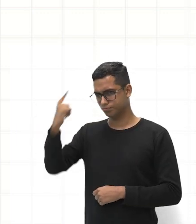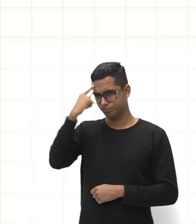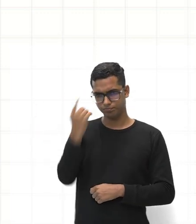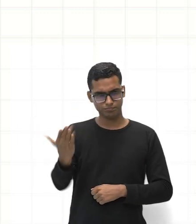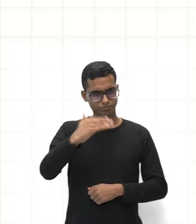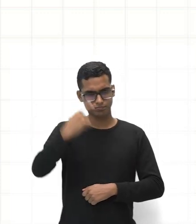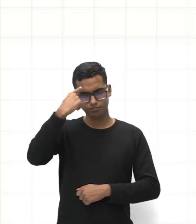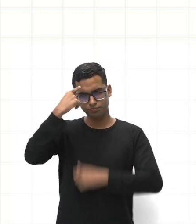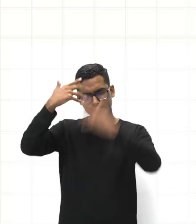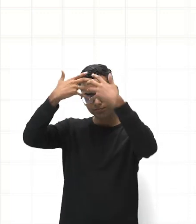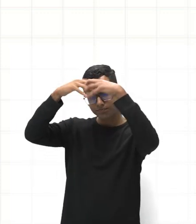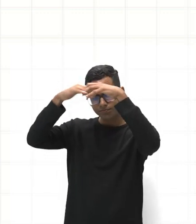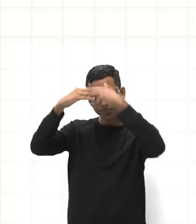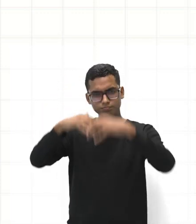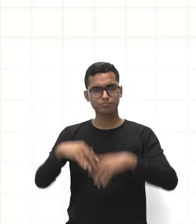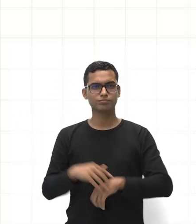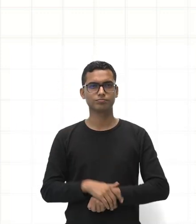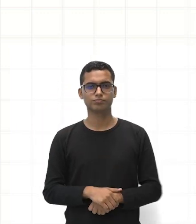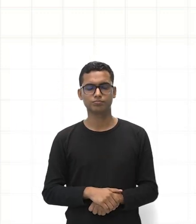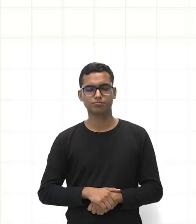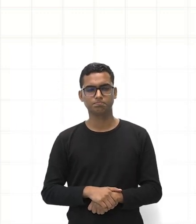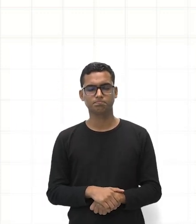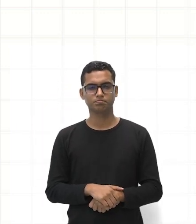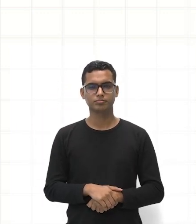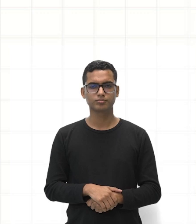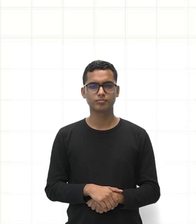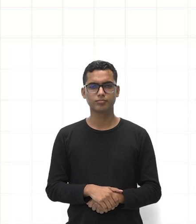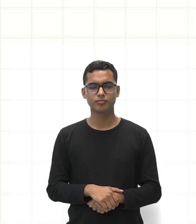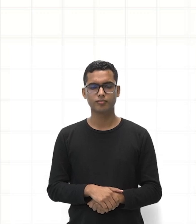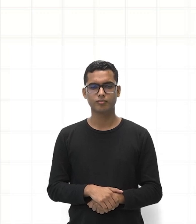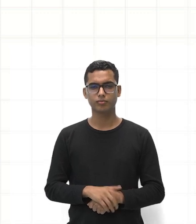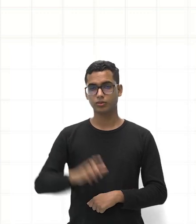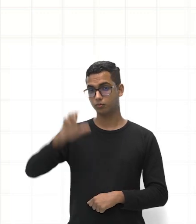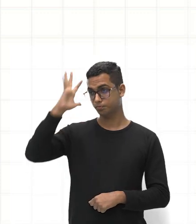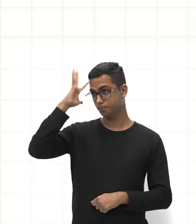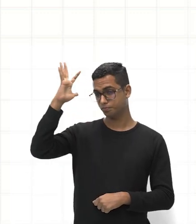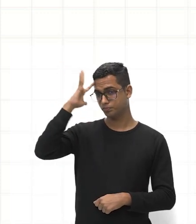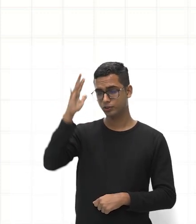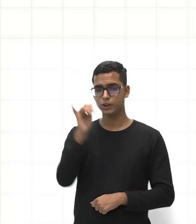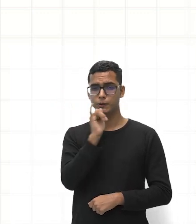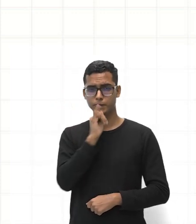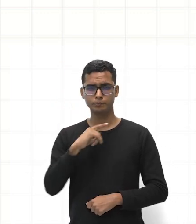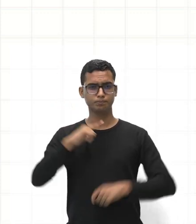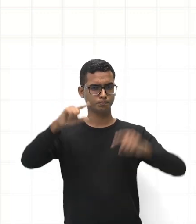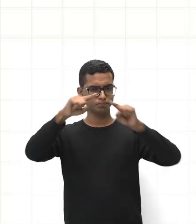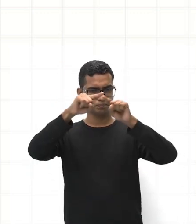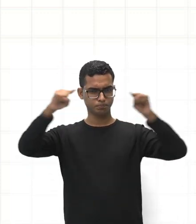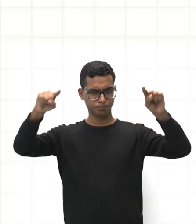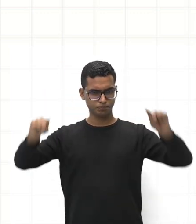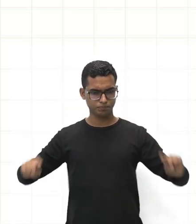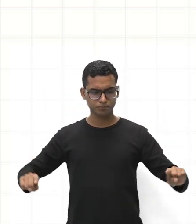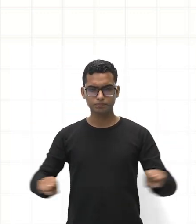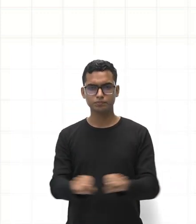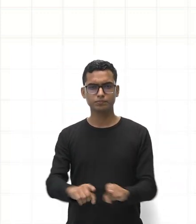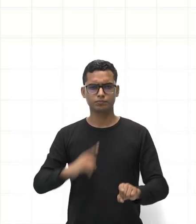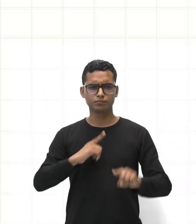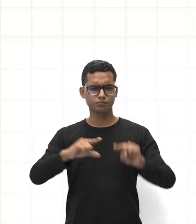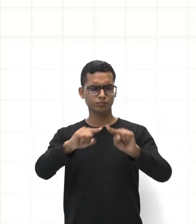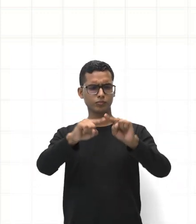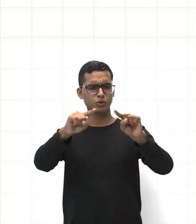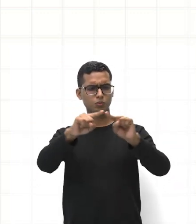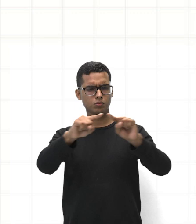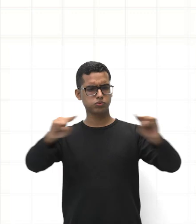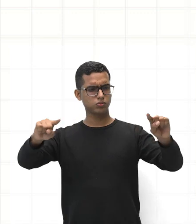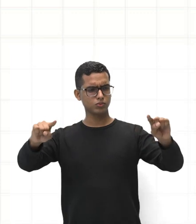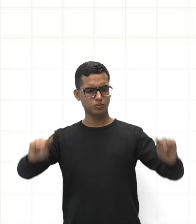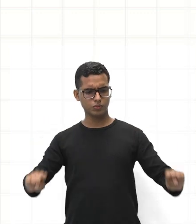rapidinho. Depois o professor fala só a definição. Suponhamos que nós temos aqui um quadrado, e esse quadrado tem,